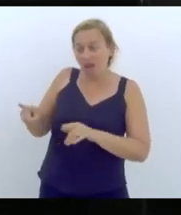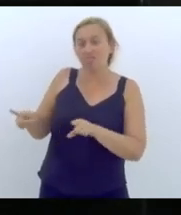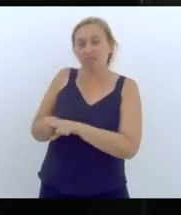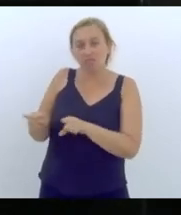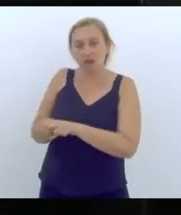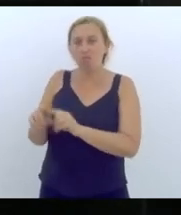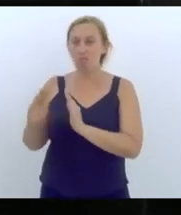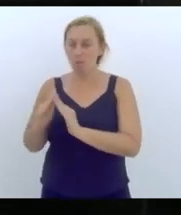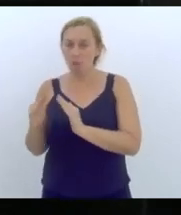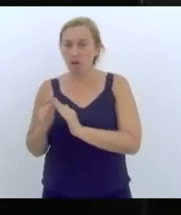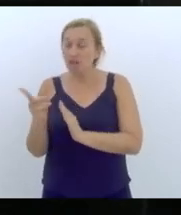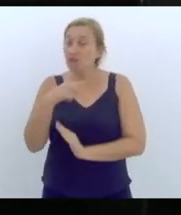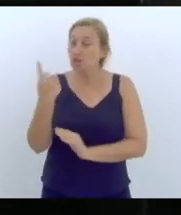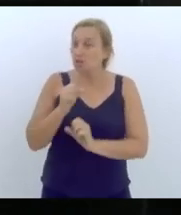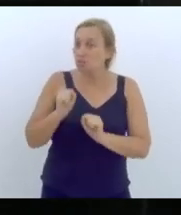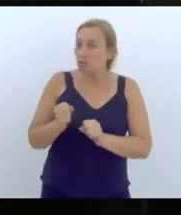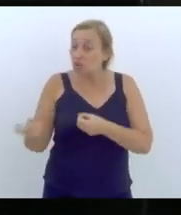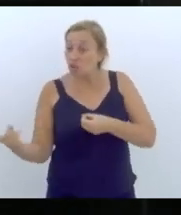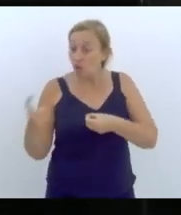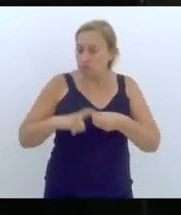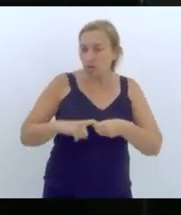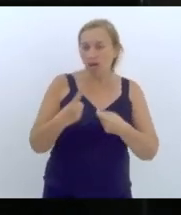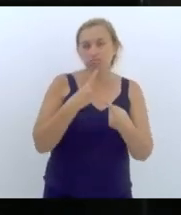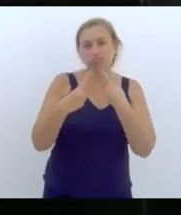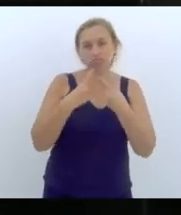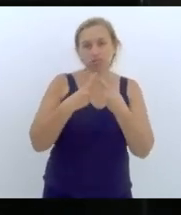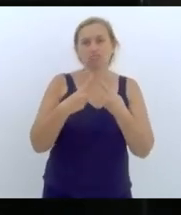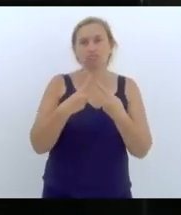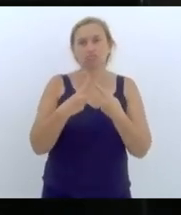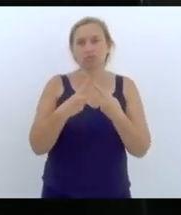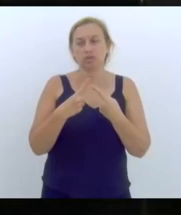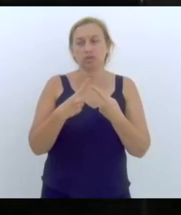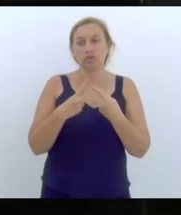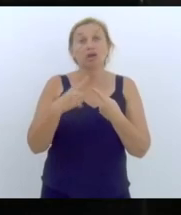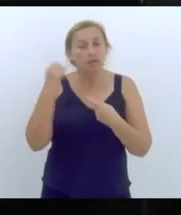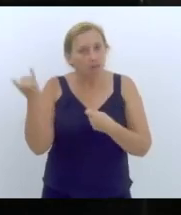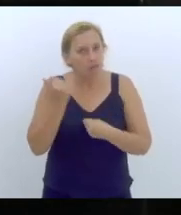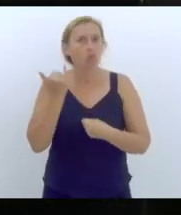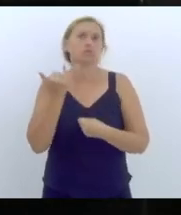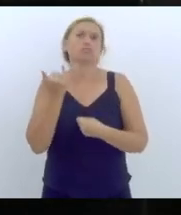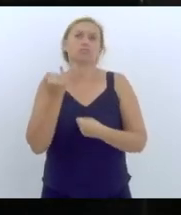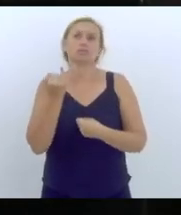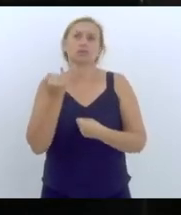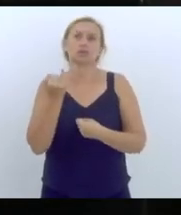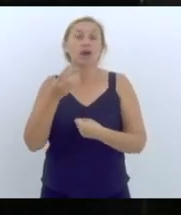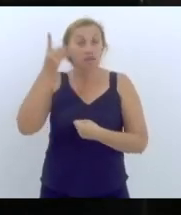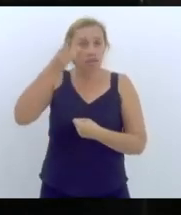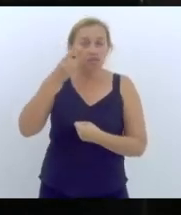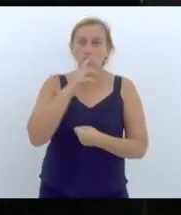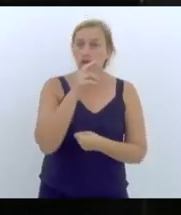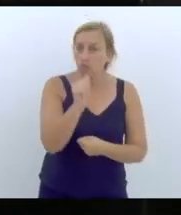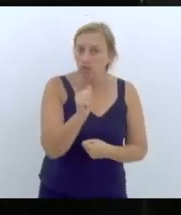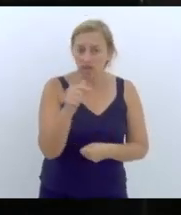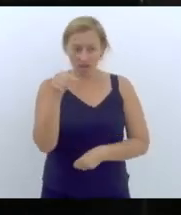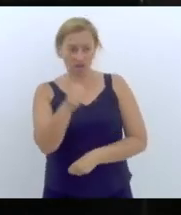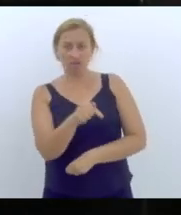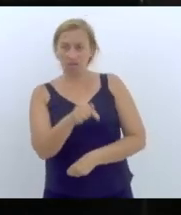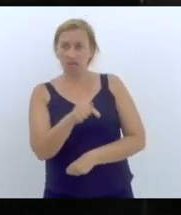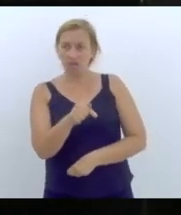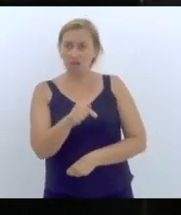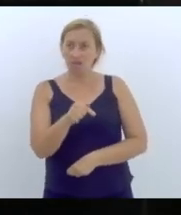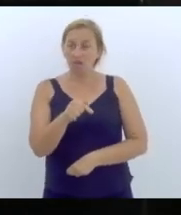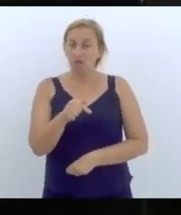moram, para que a gente possa retomar essa discussão, que é extremamente importante. Deputado Rodrigo Amorim aqui foi